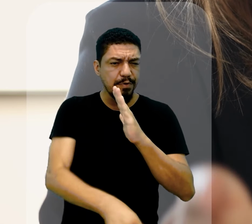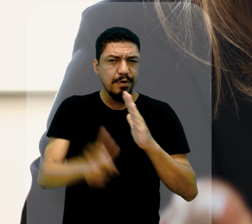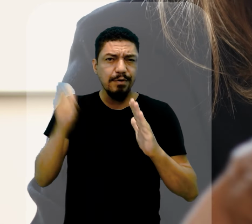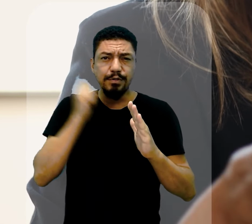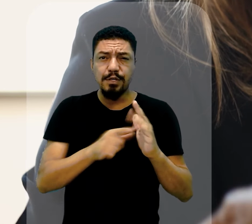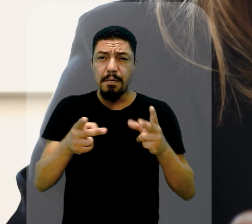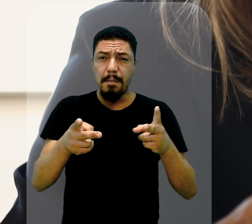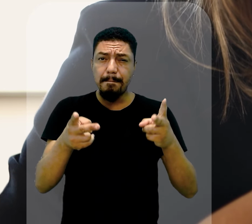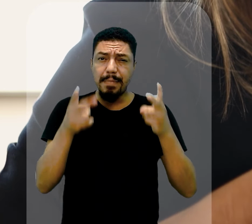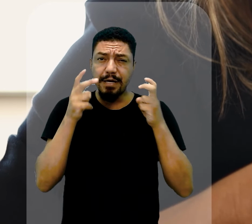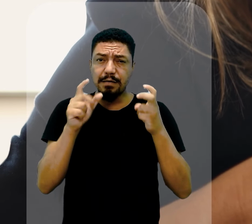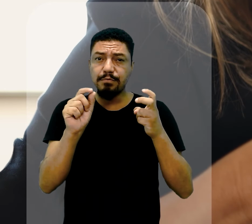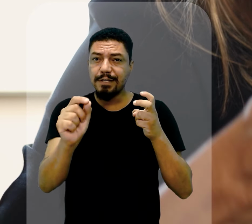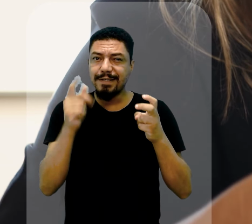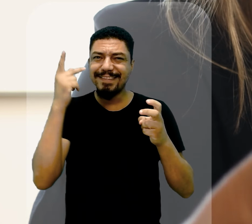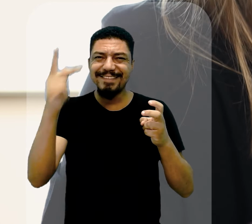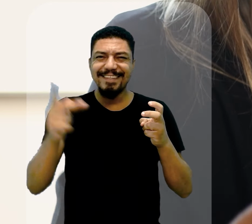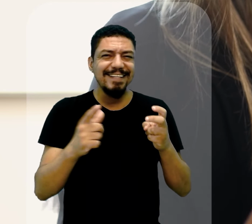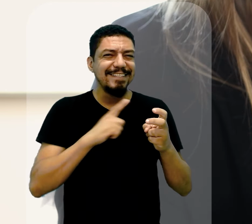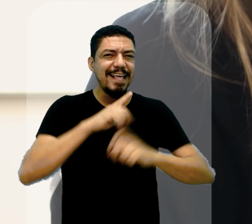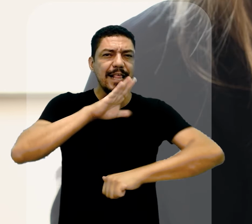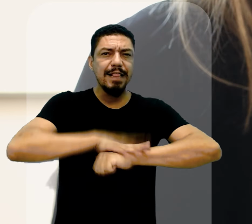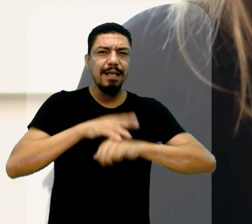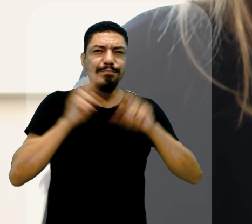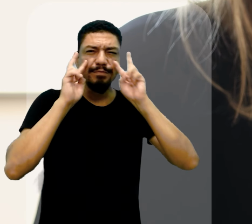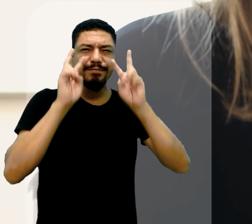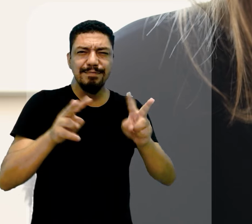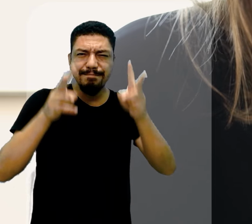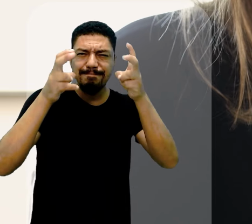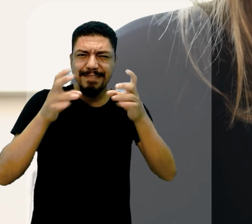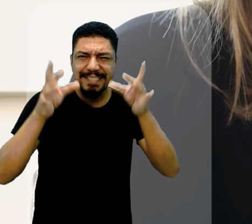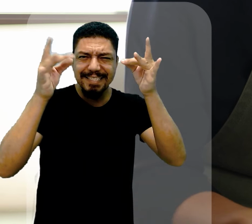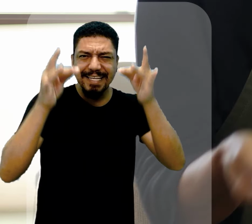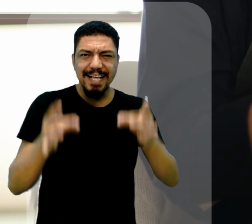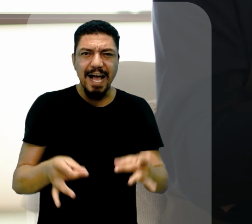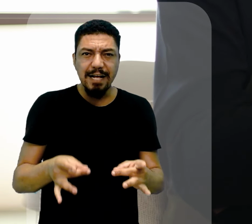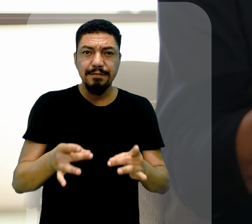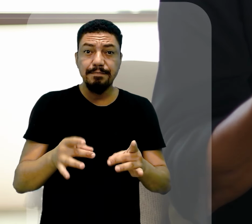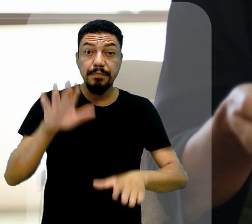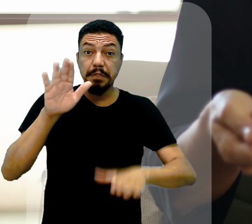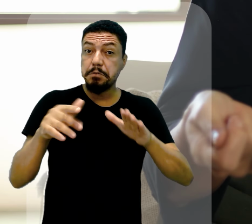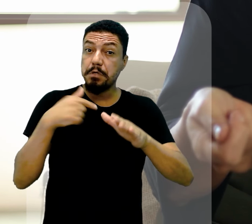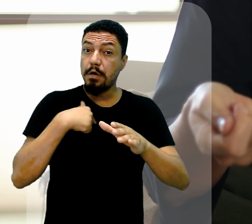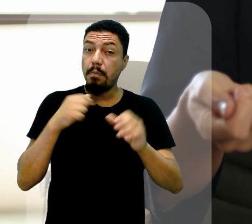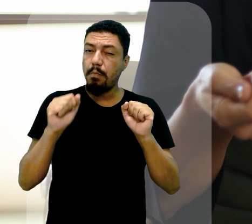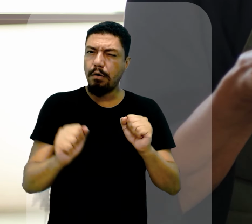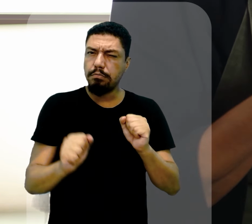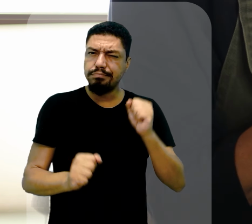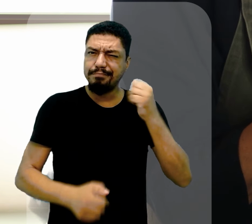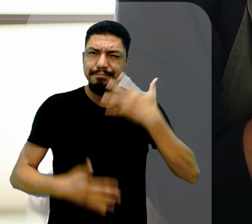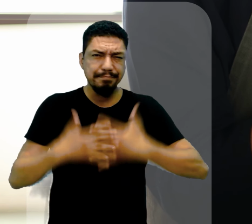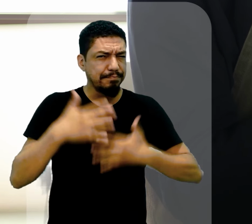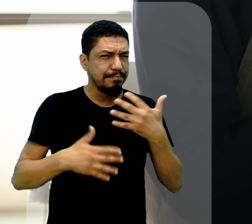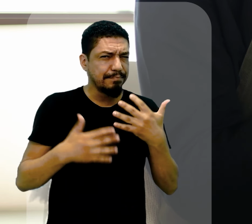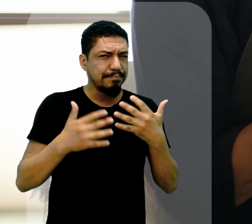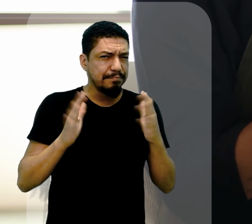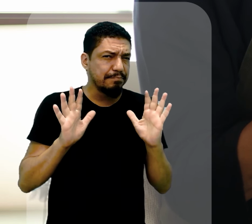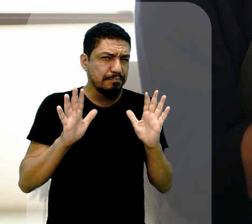eu permito que a pessoa tenha tempo de olhar os detalhes, possa interferir em coisas que não são